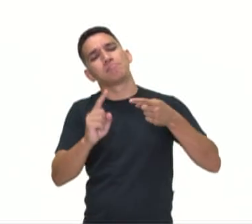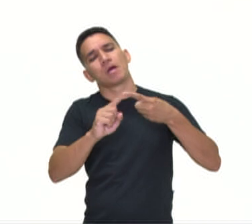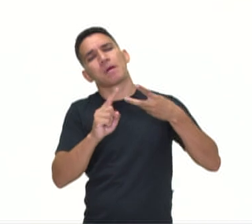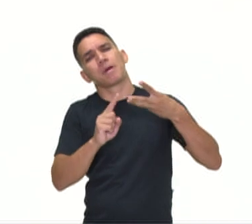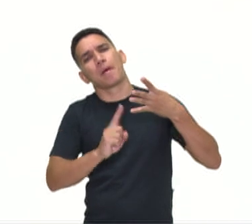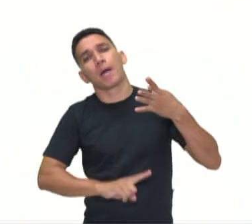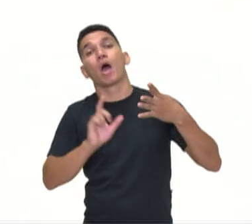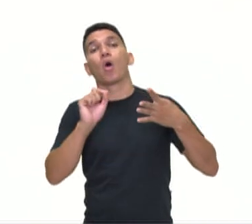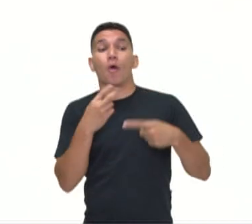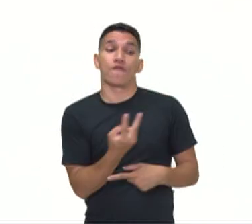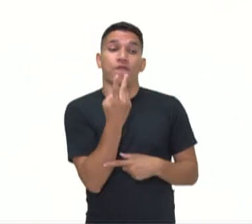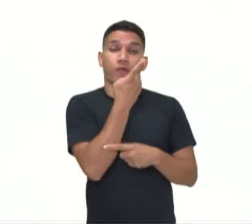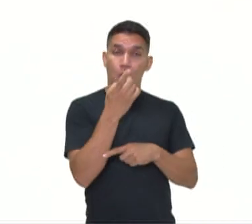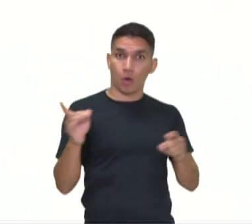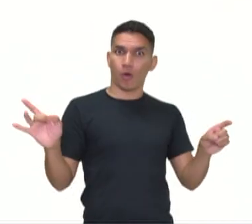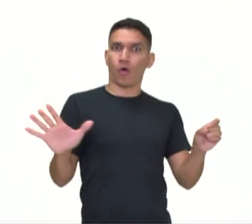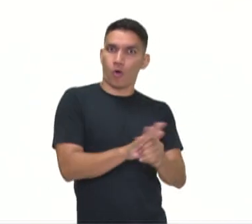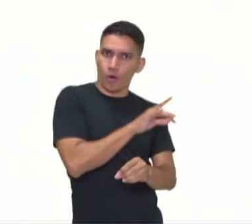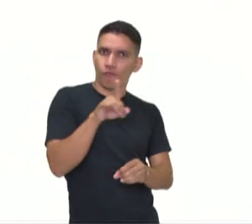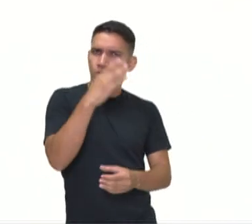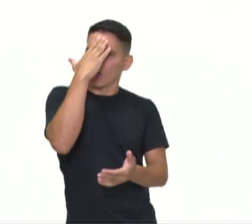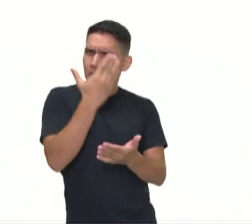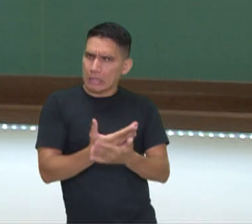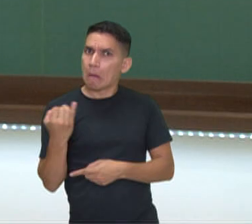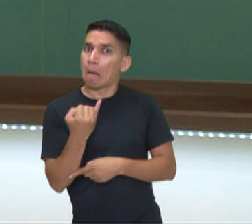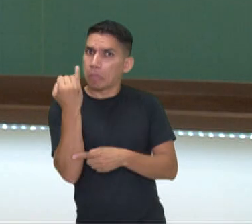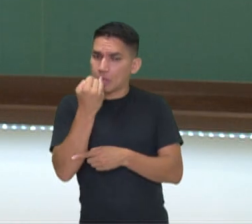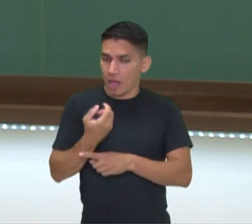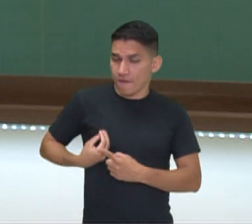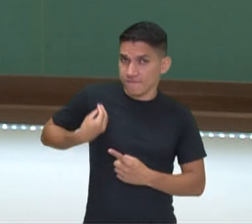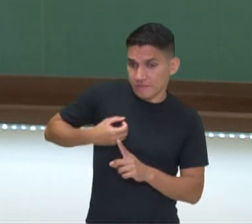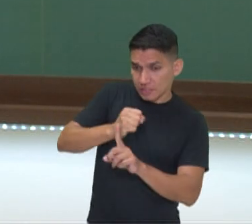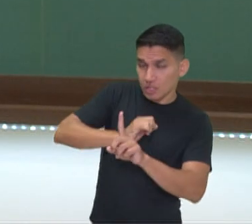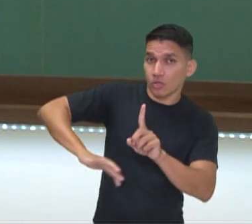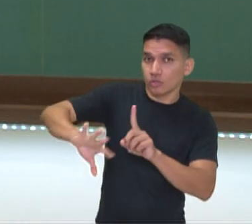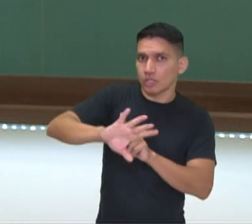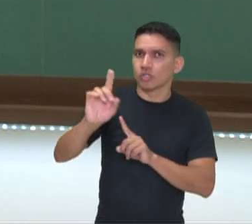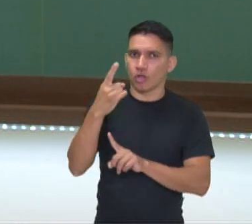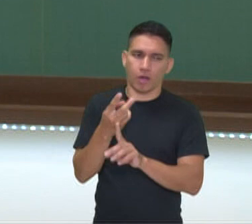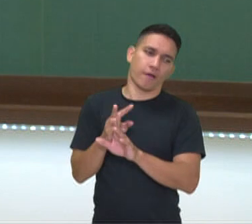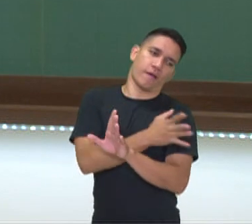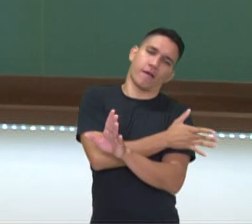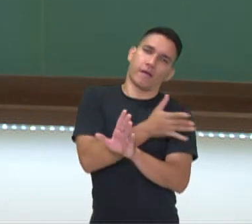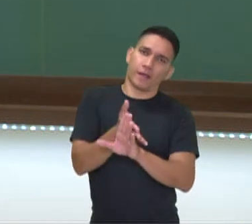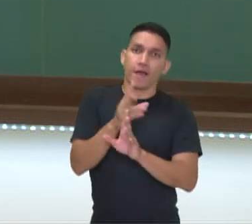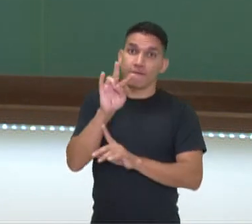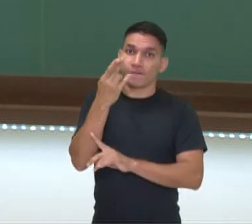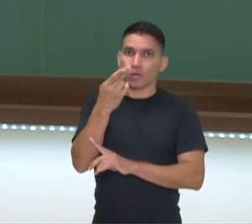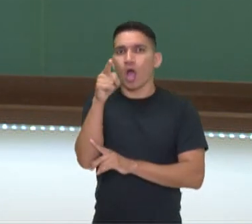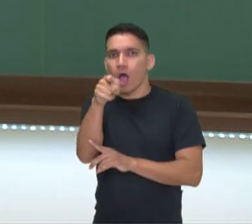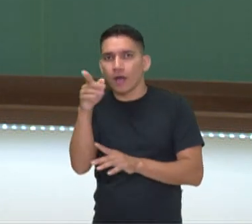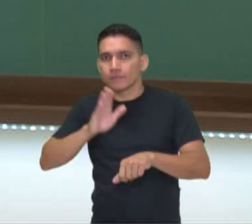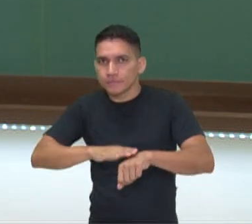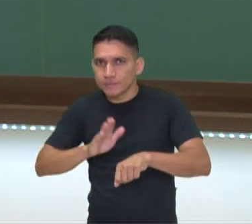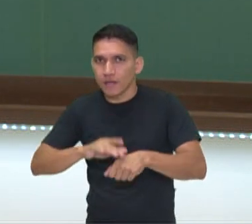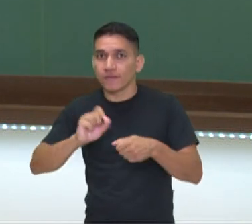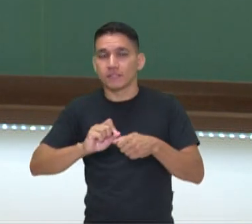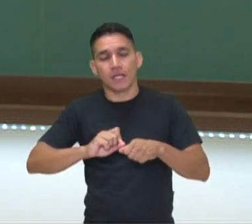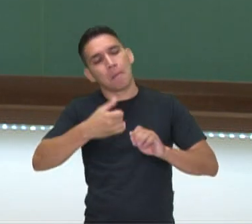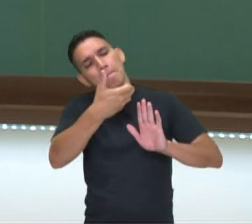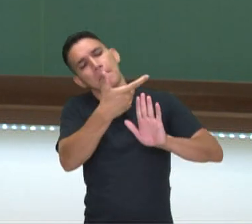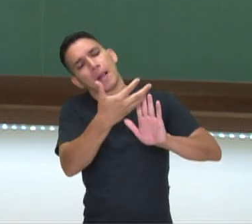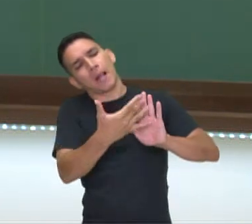considera importantes para a vida em sociedade. Nós vimos um exemplo agora há pouco, agora você vai fazer aquela lista lá